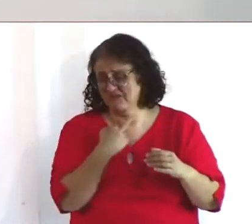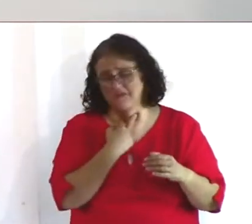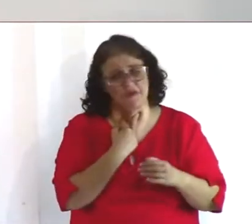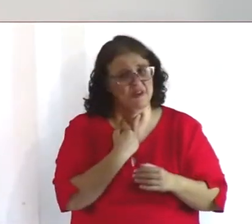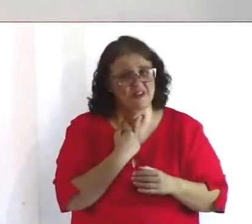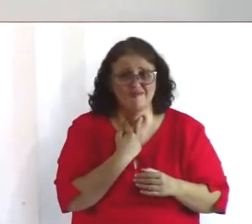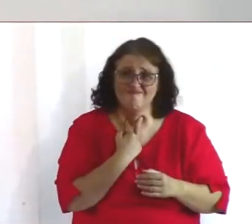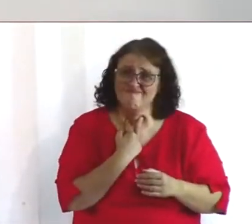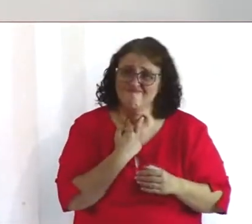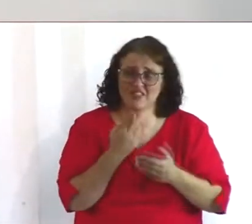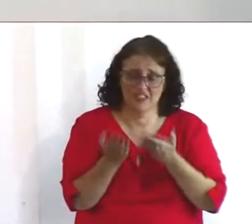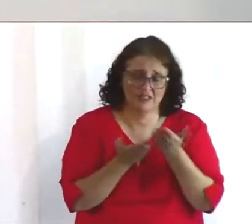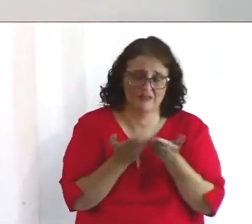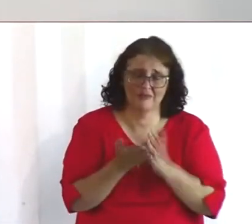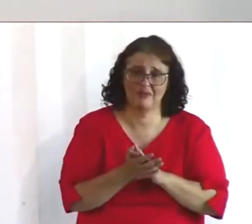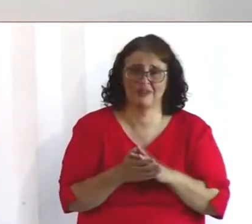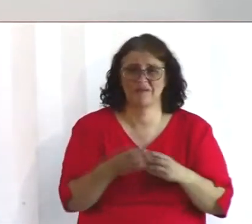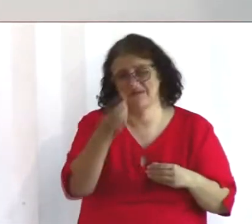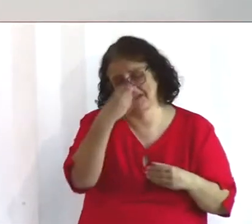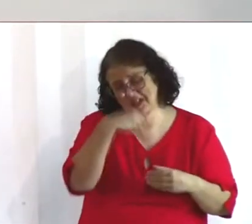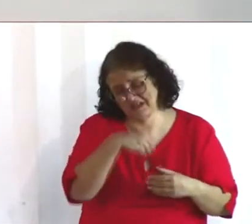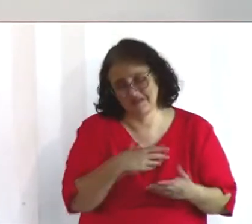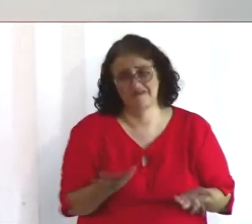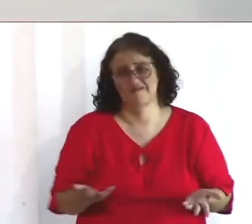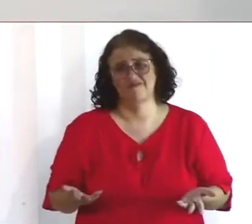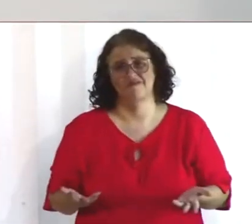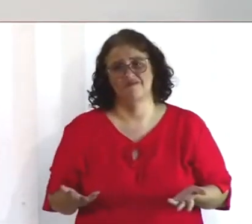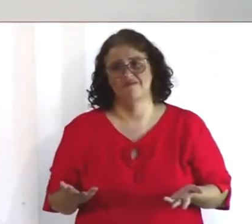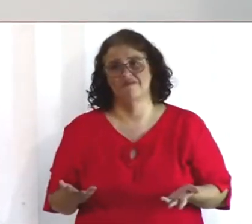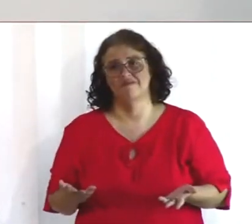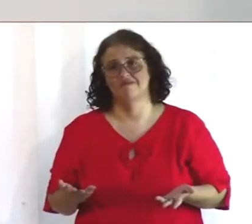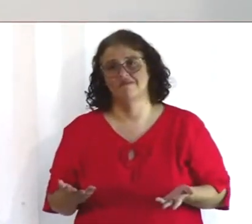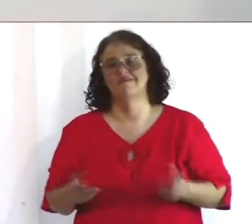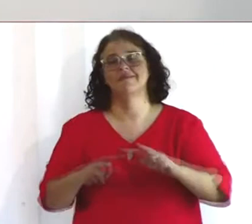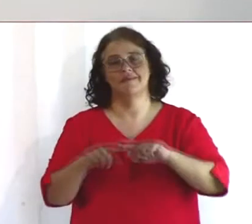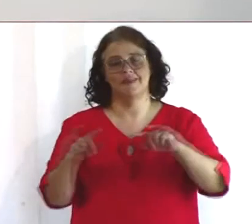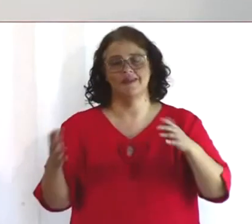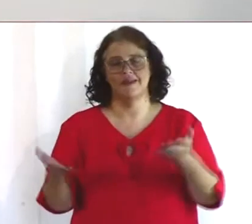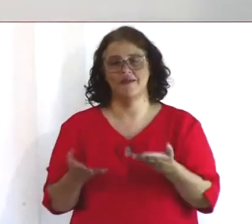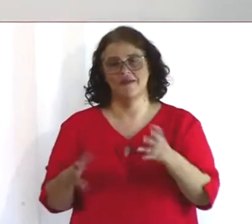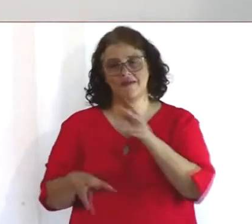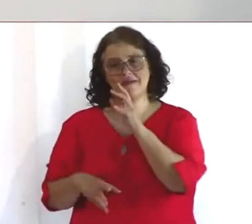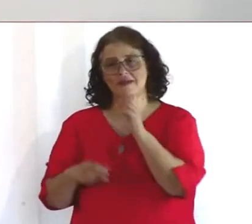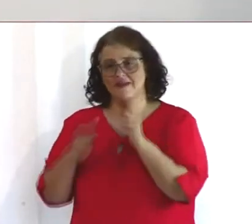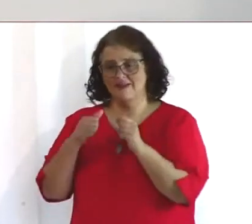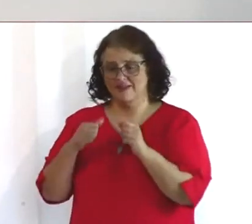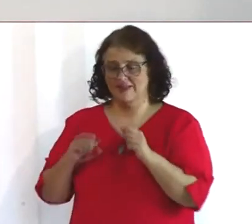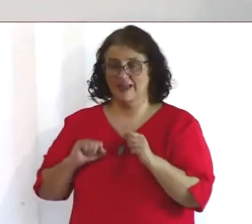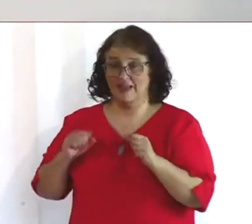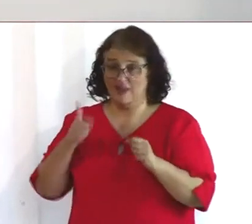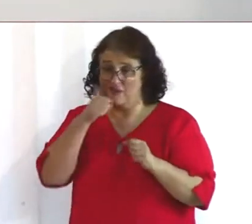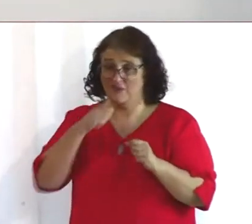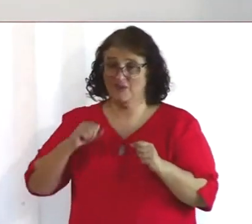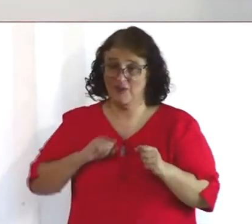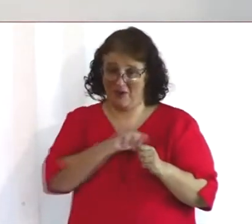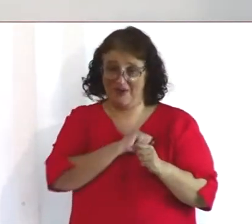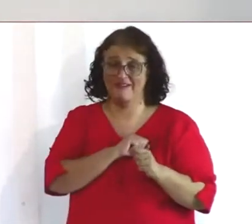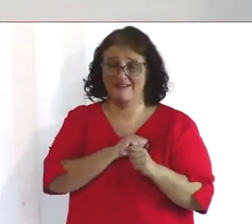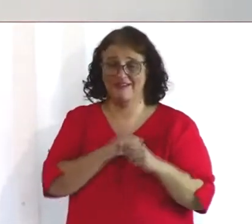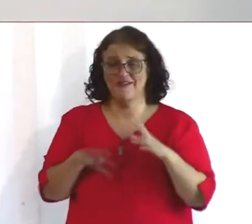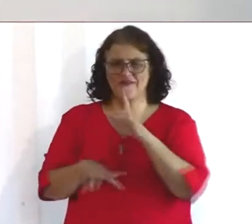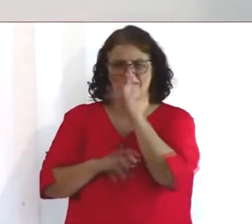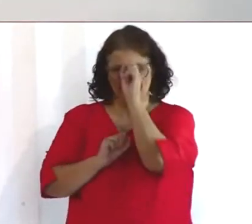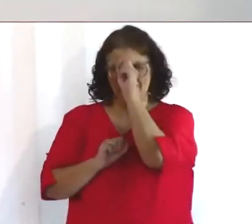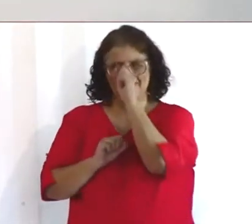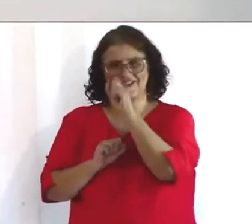que não poderia trabalhar, mas agora servia. E uma terceira ideia é que quando todos